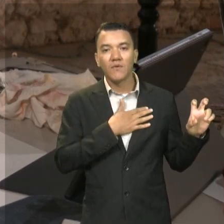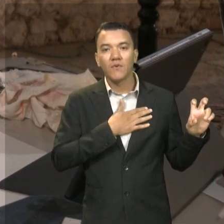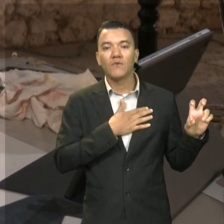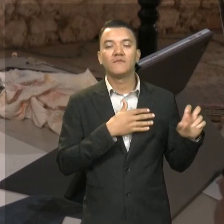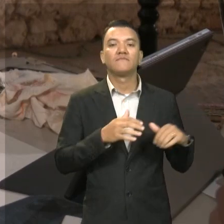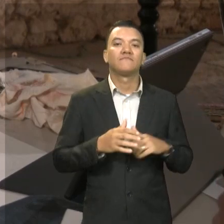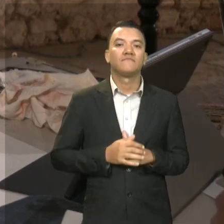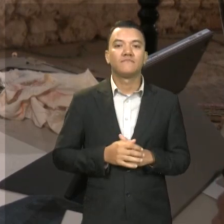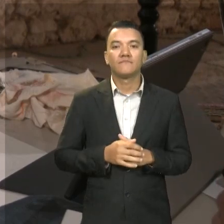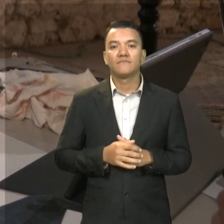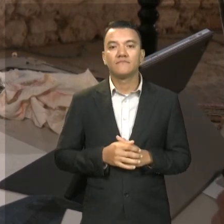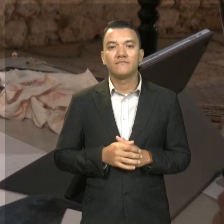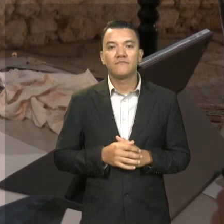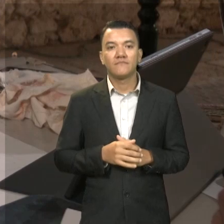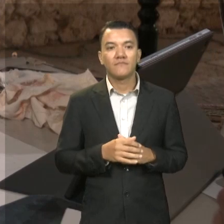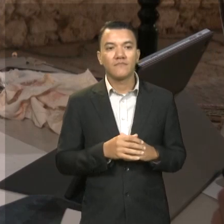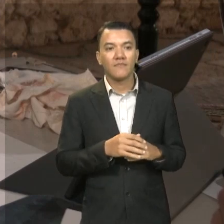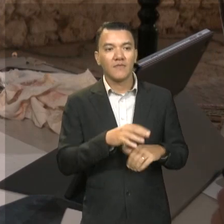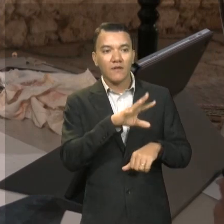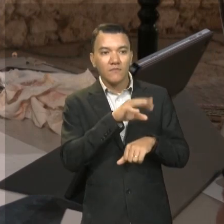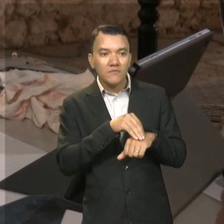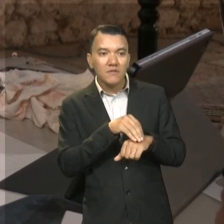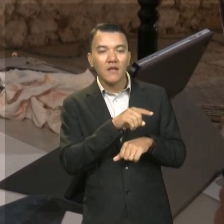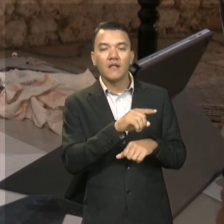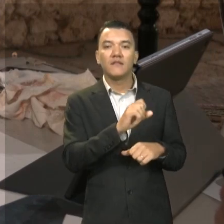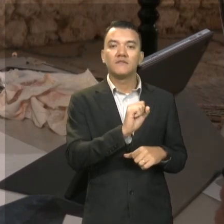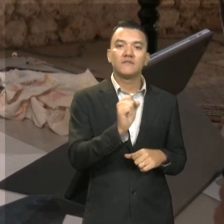de retratar São Luís e